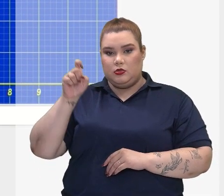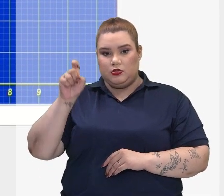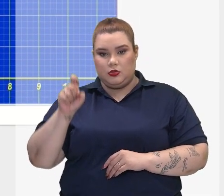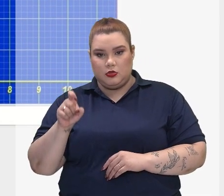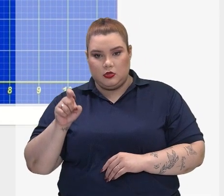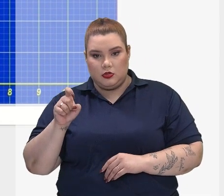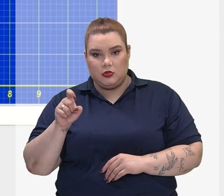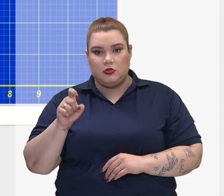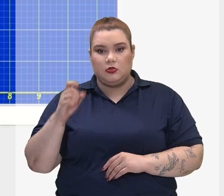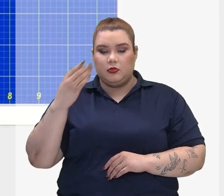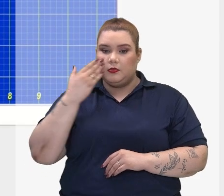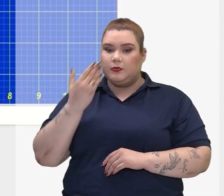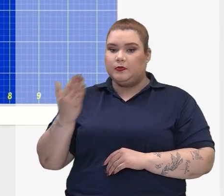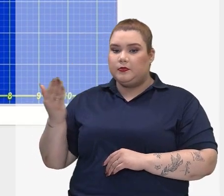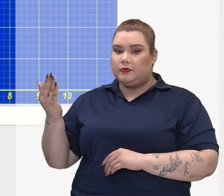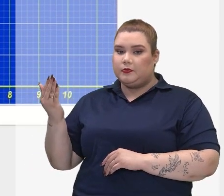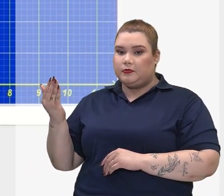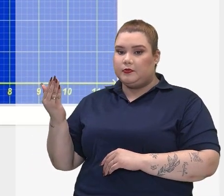para visualizar melhor.